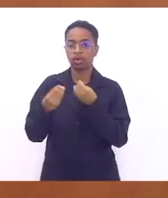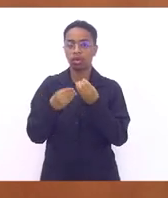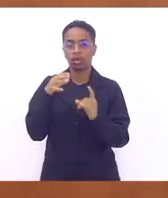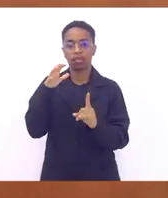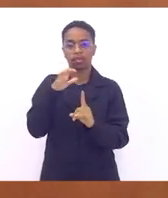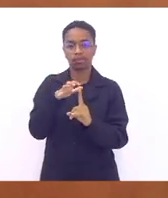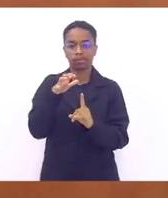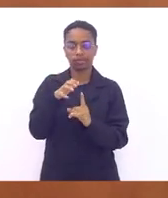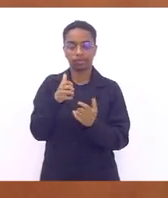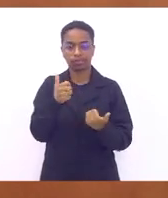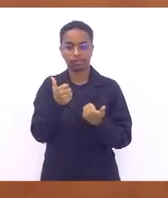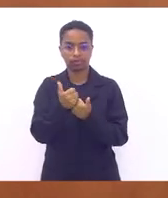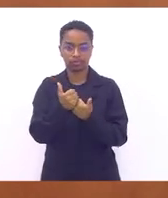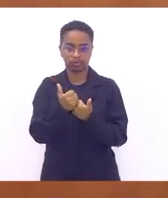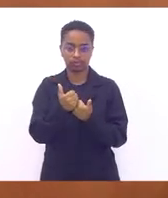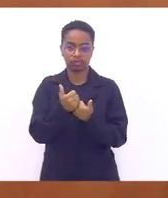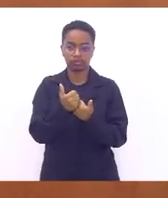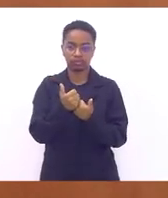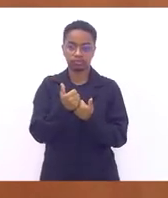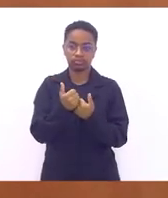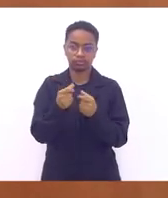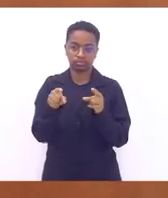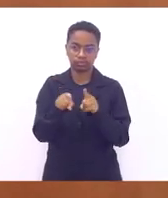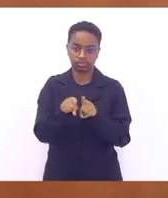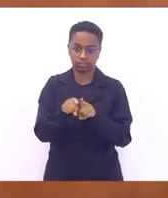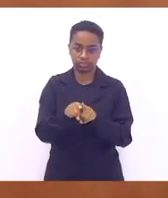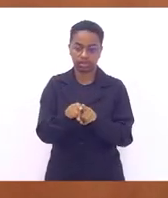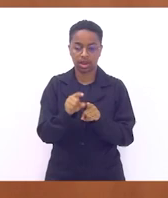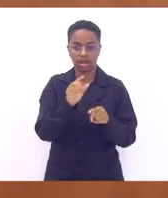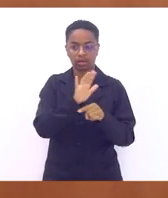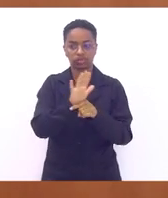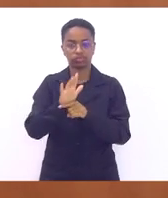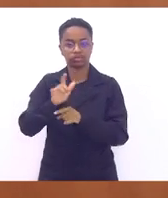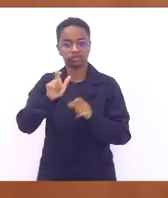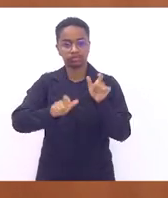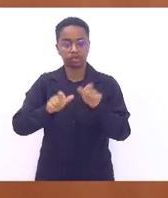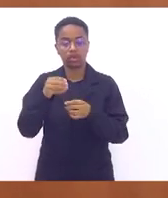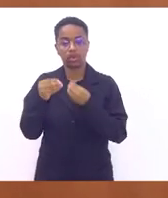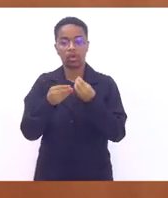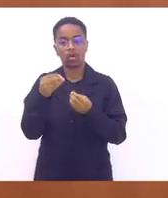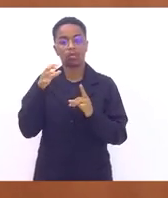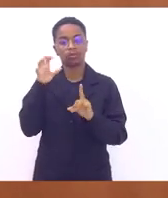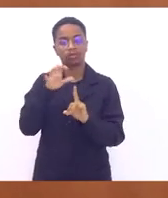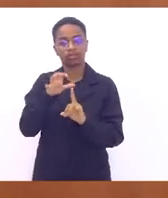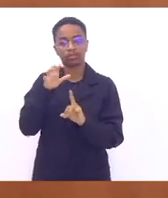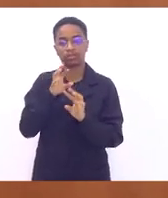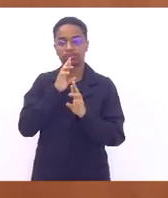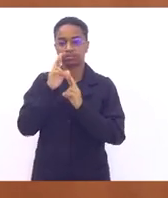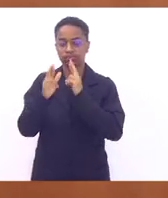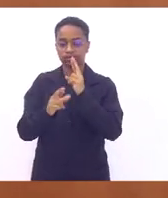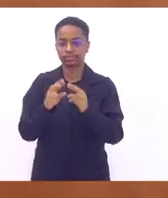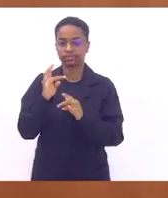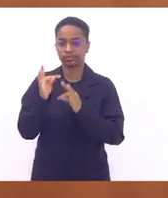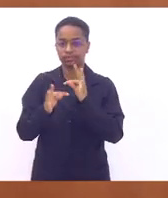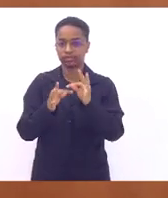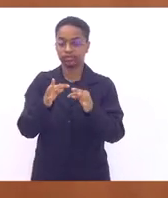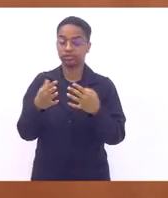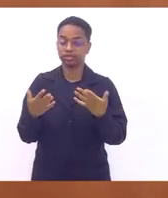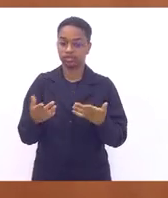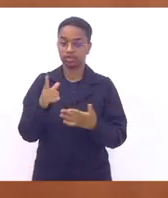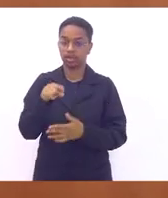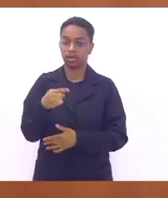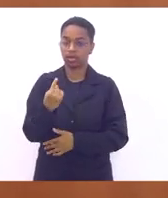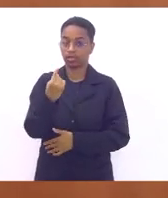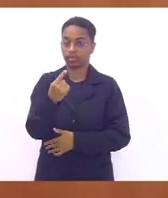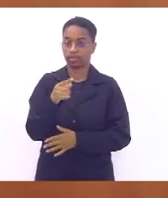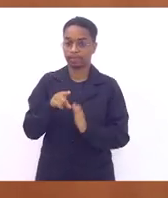chega diretamente a esses indivíduos, como que ele vai impactar o resultado de tratamento no final. Então, essa é uma das pesquisas